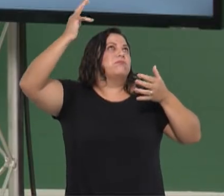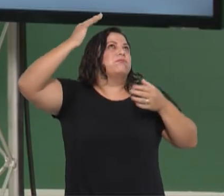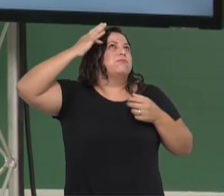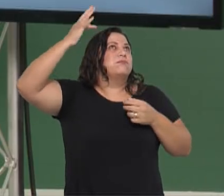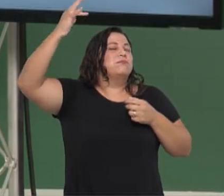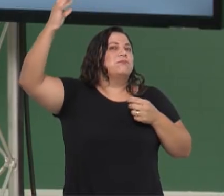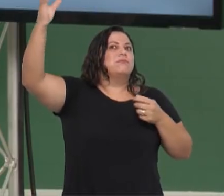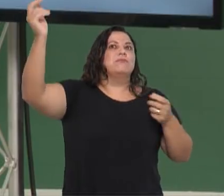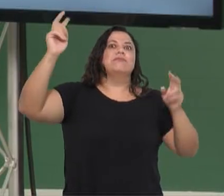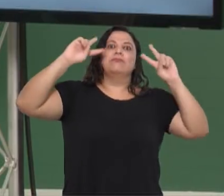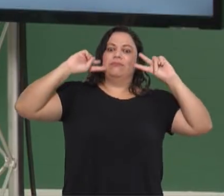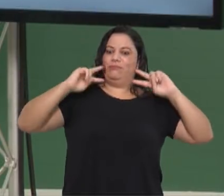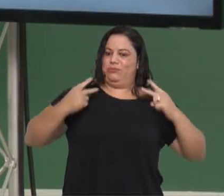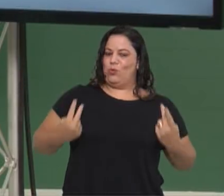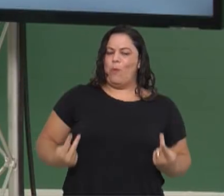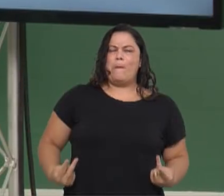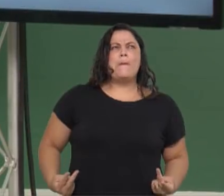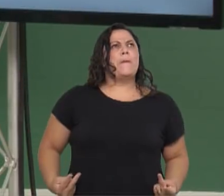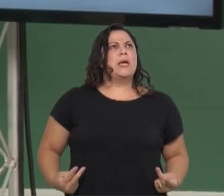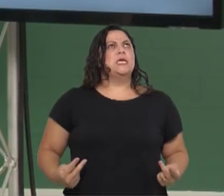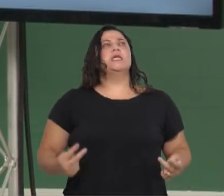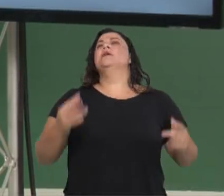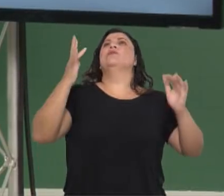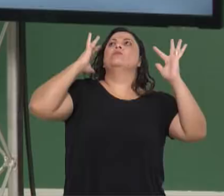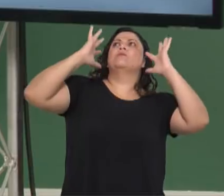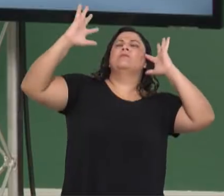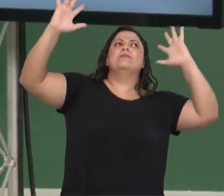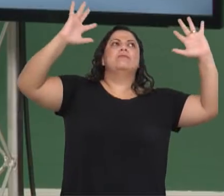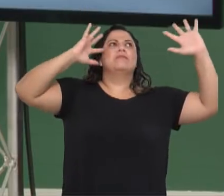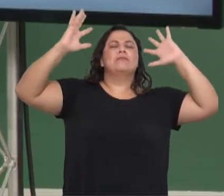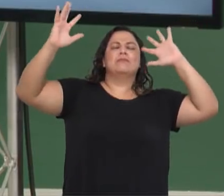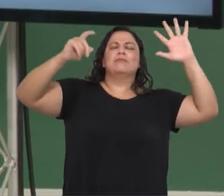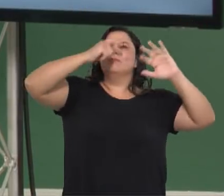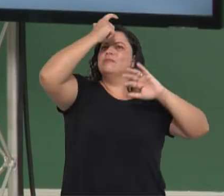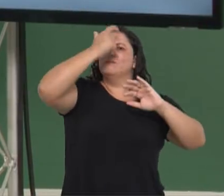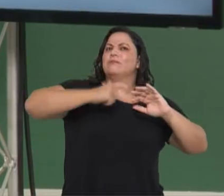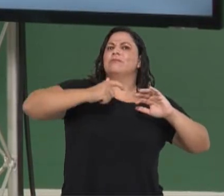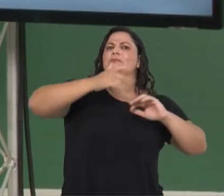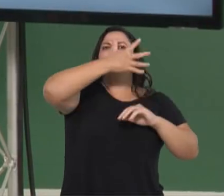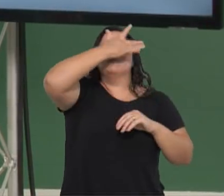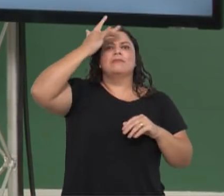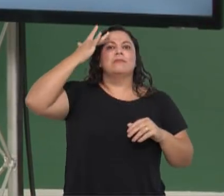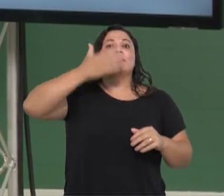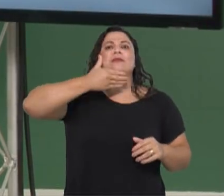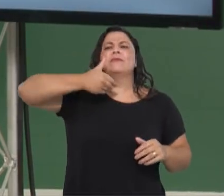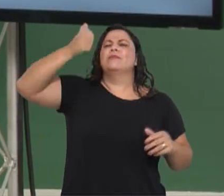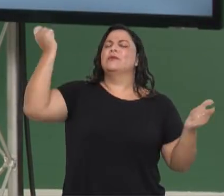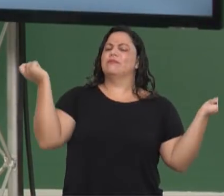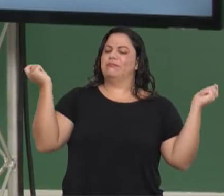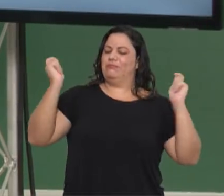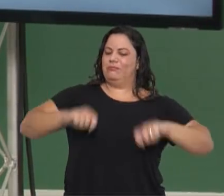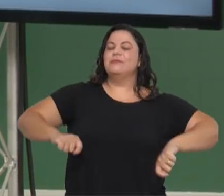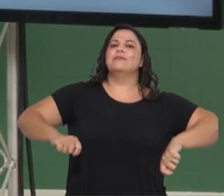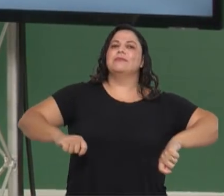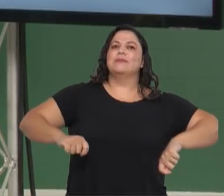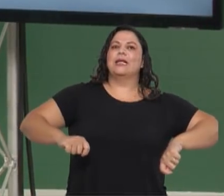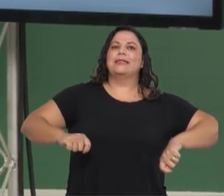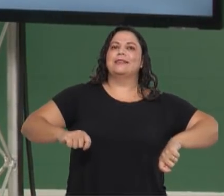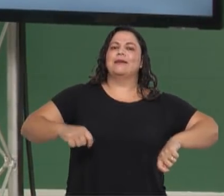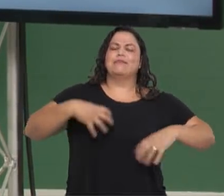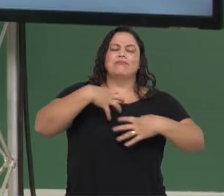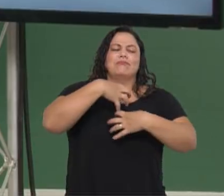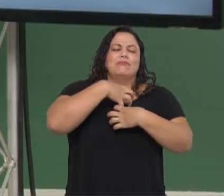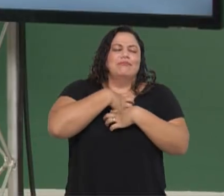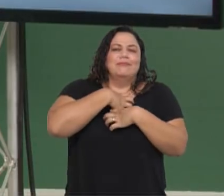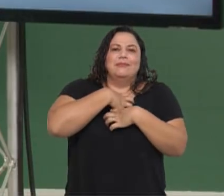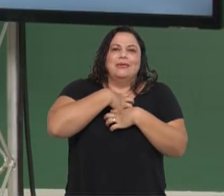humaniza. Ela nos torna pessoas melhores, mais capazes de nos